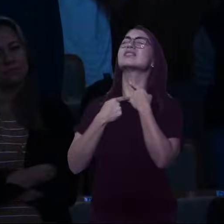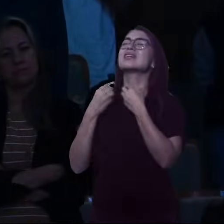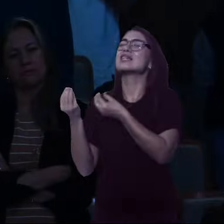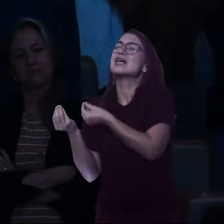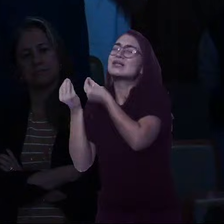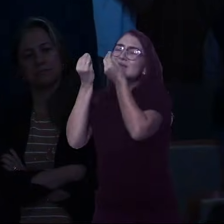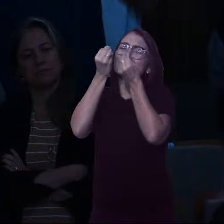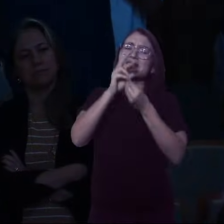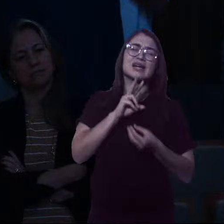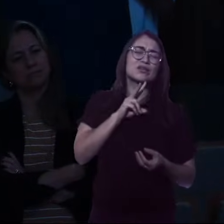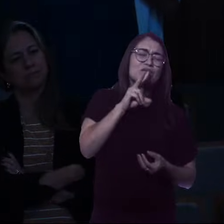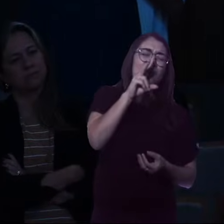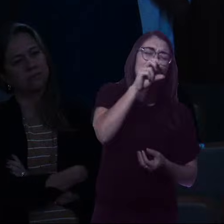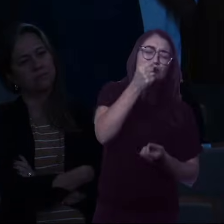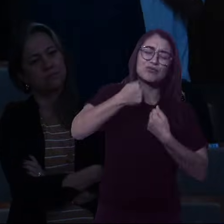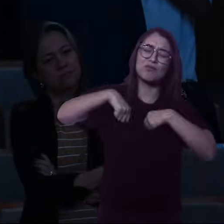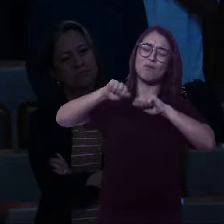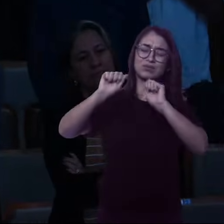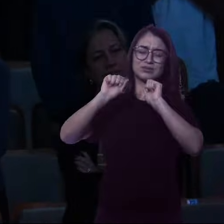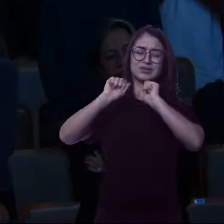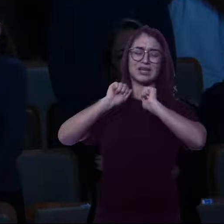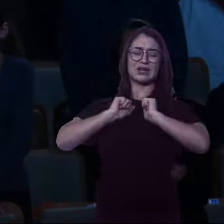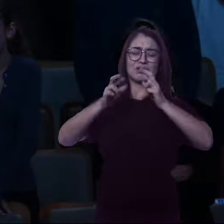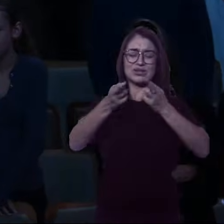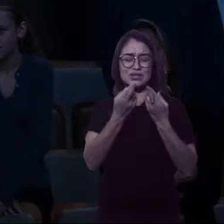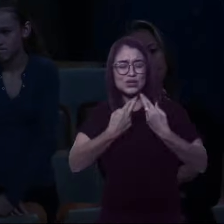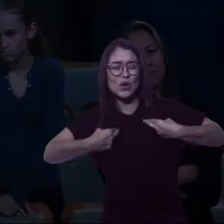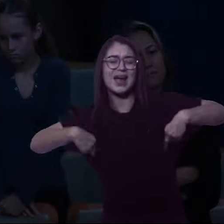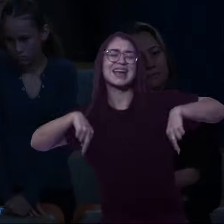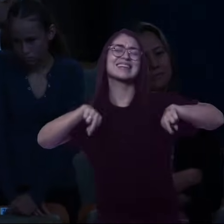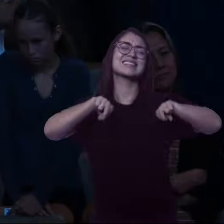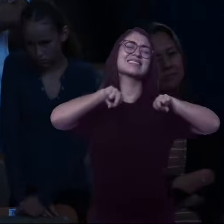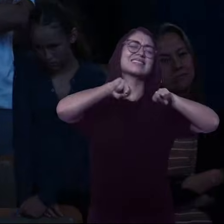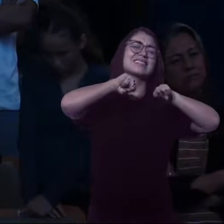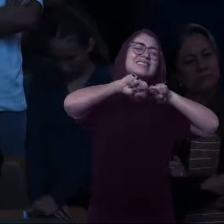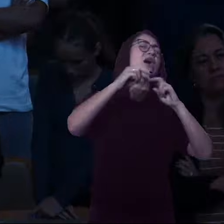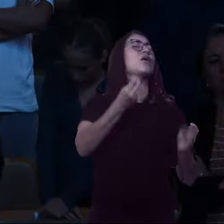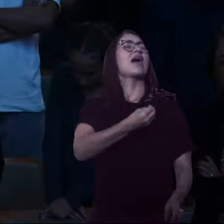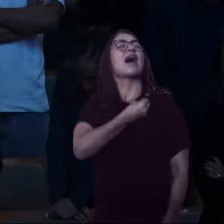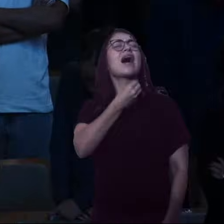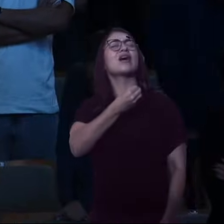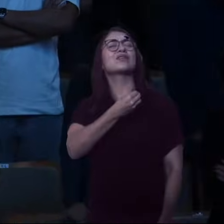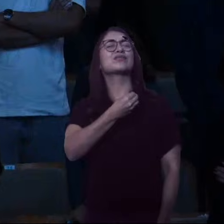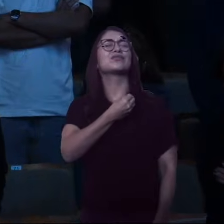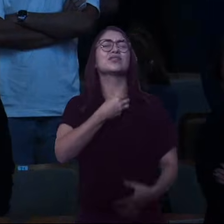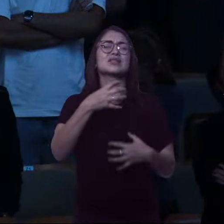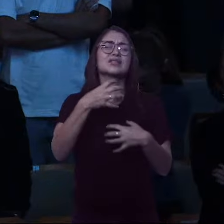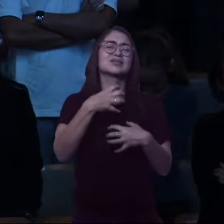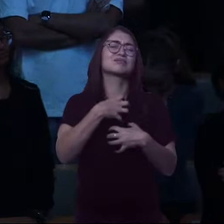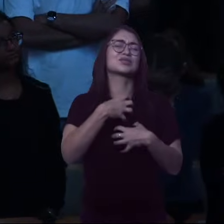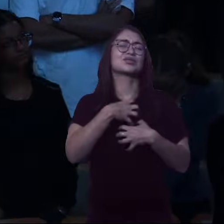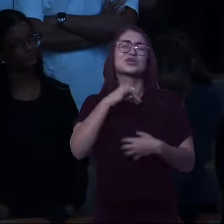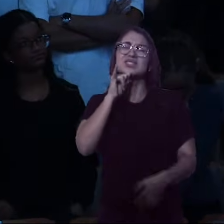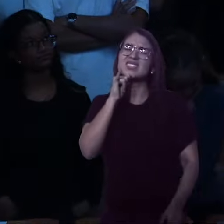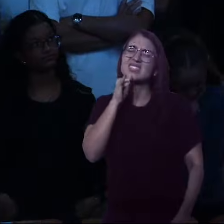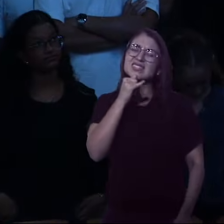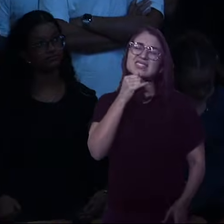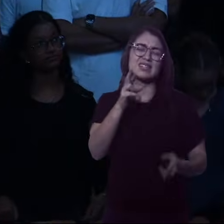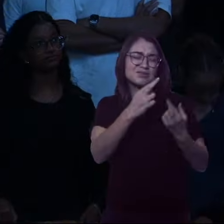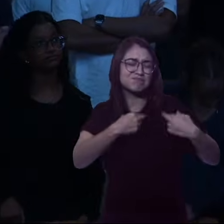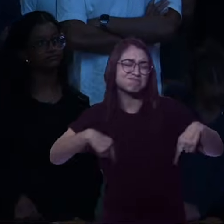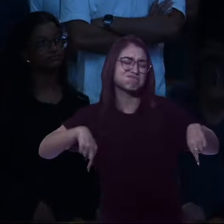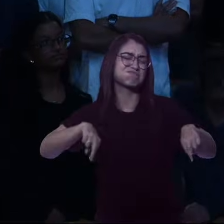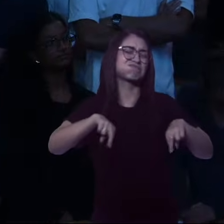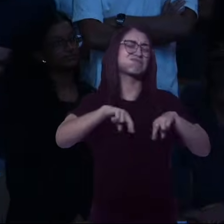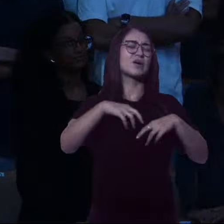força, Deus. Pai, que o Senhor possa renovar aqueles que estão cansados, que o Senhor possa trazer renovo do